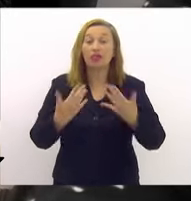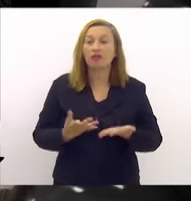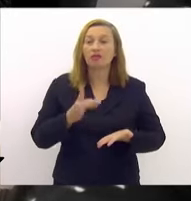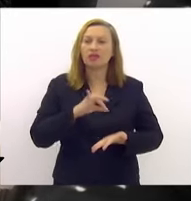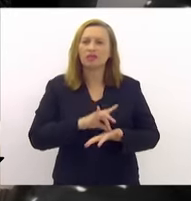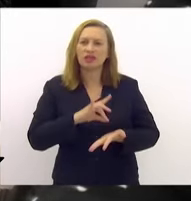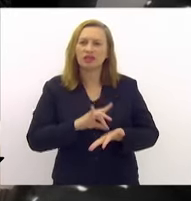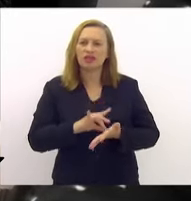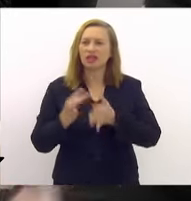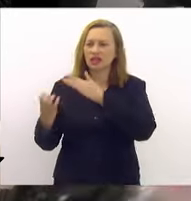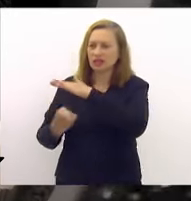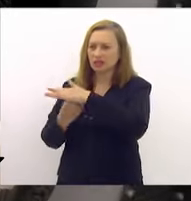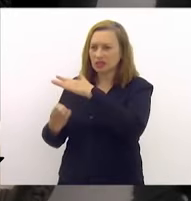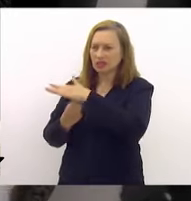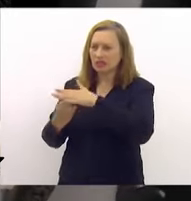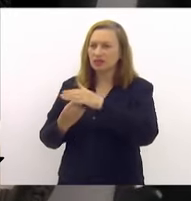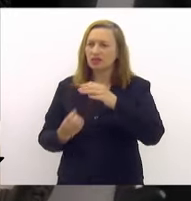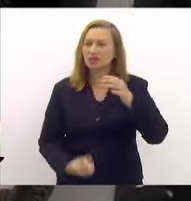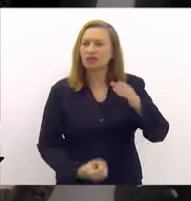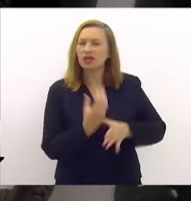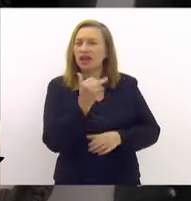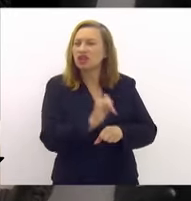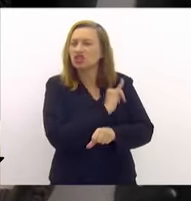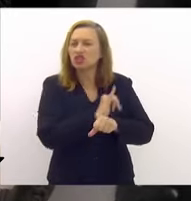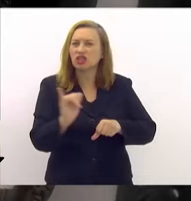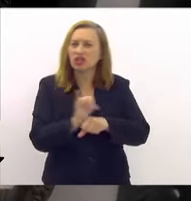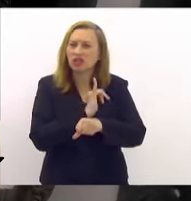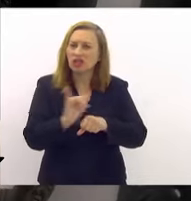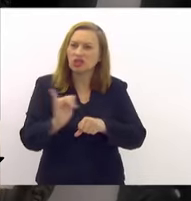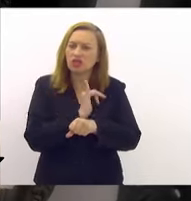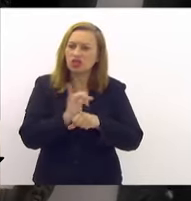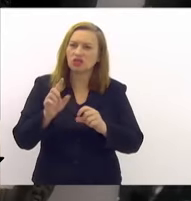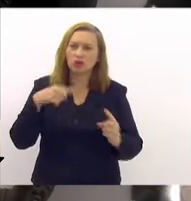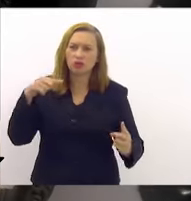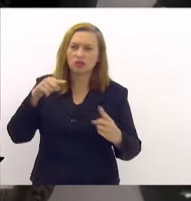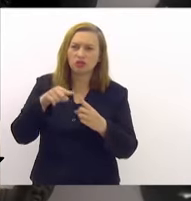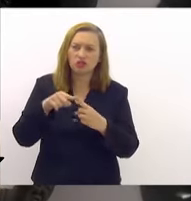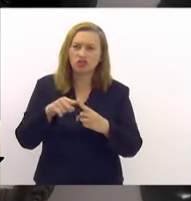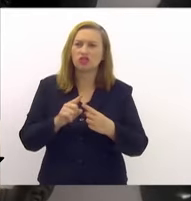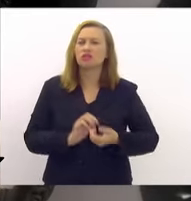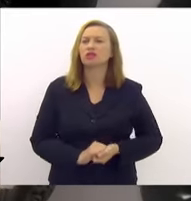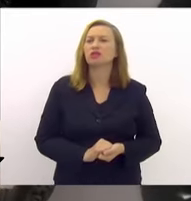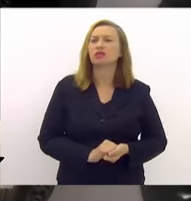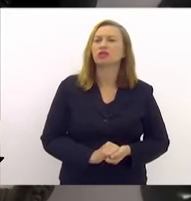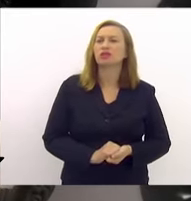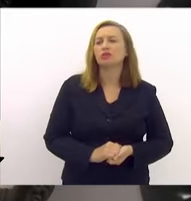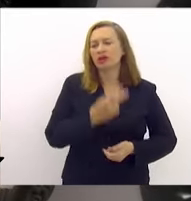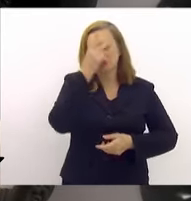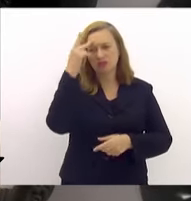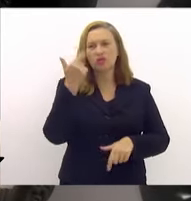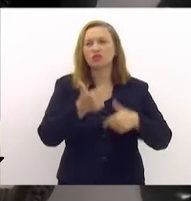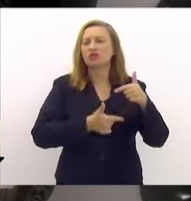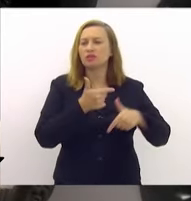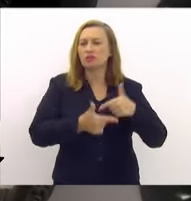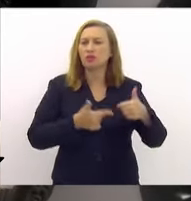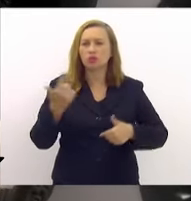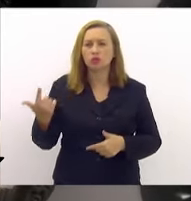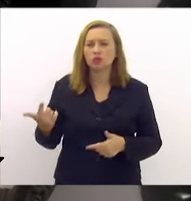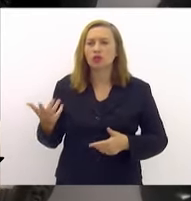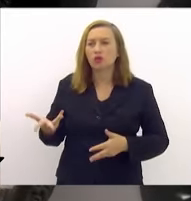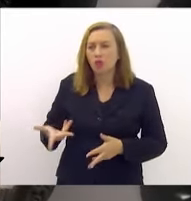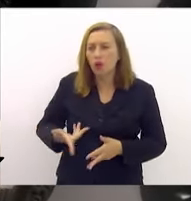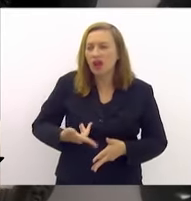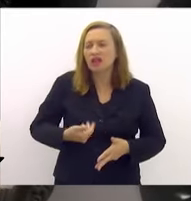verdade, as empresas vão criar mecanismos, condições objetivas e materiais para que os trabalhadores tenham